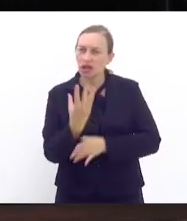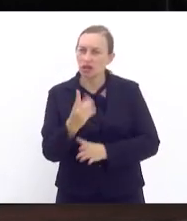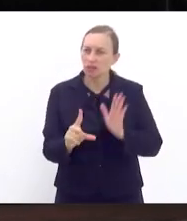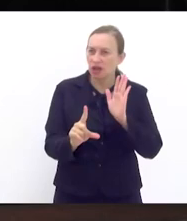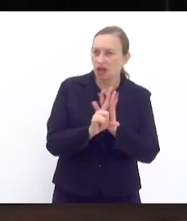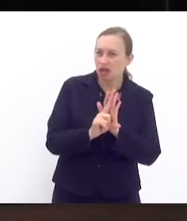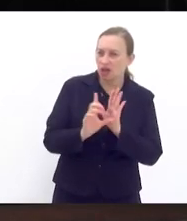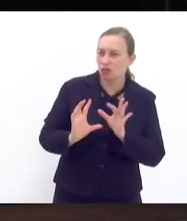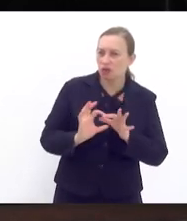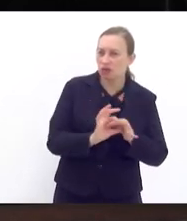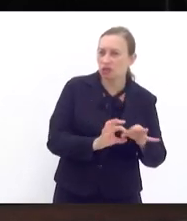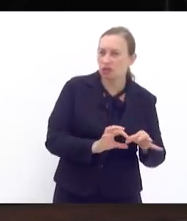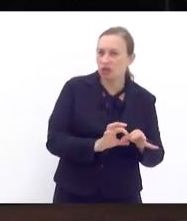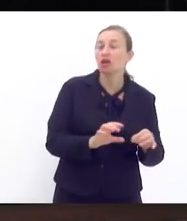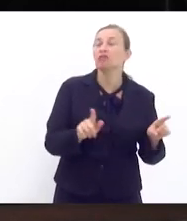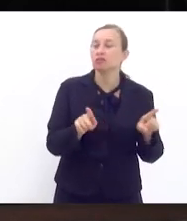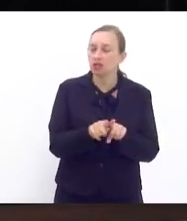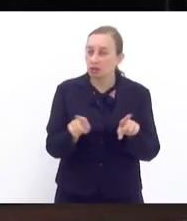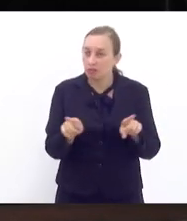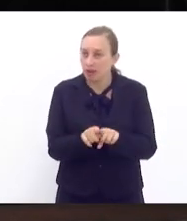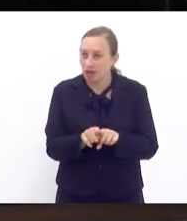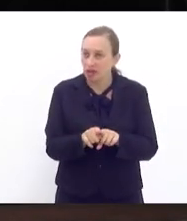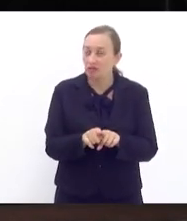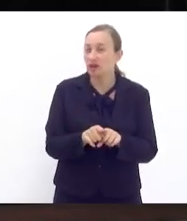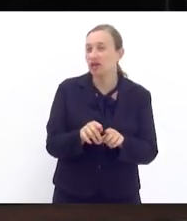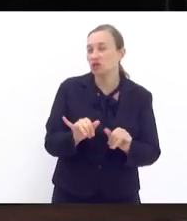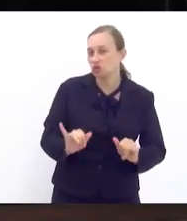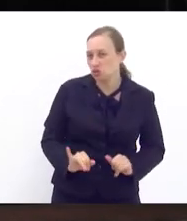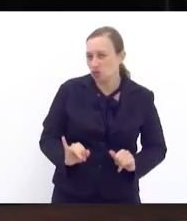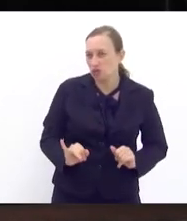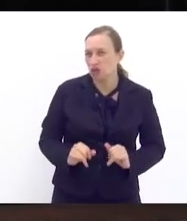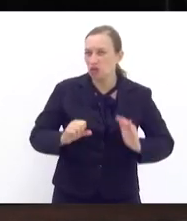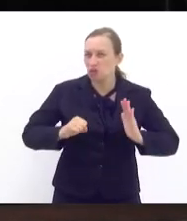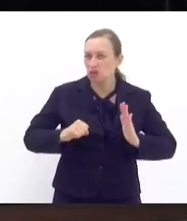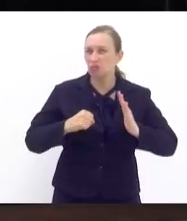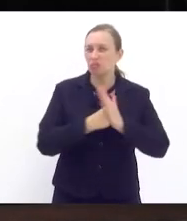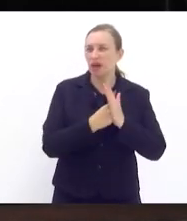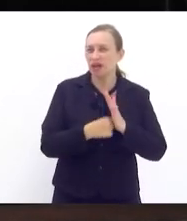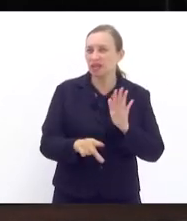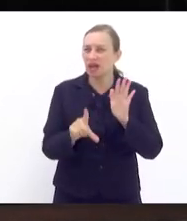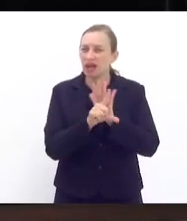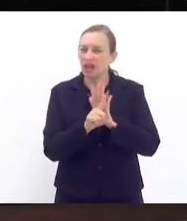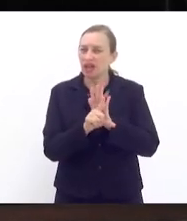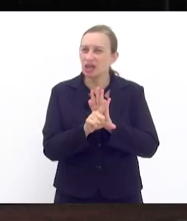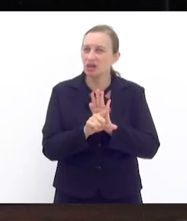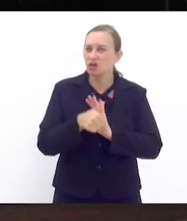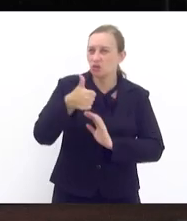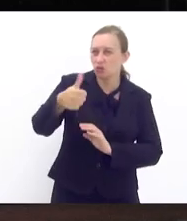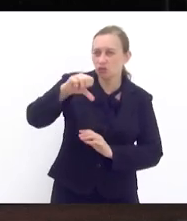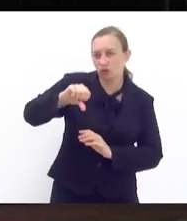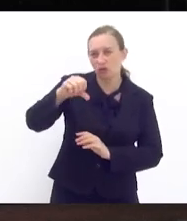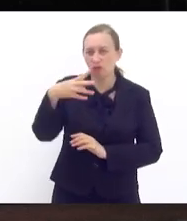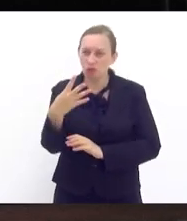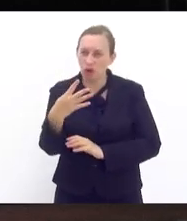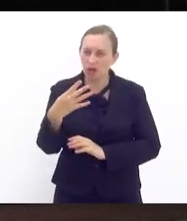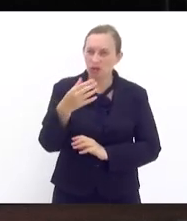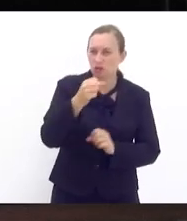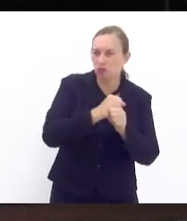Complementar, ele também vai sofrer os impactos da Lei Complementar 194